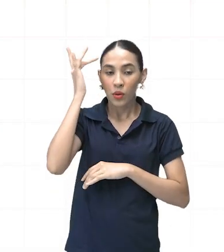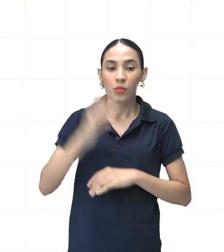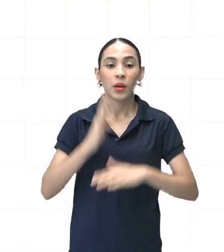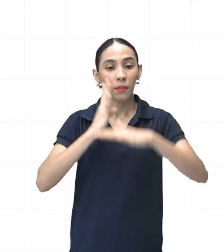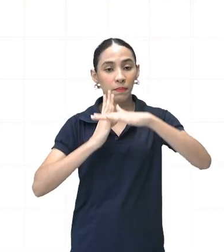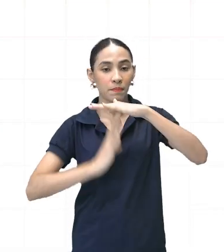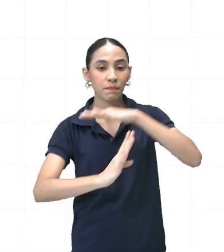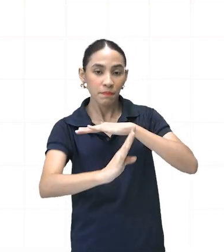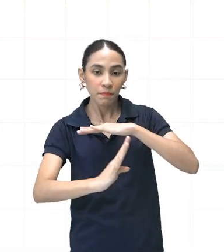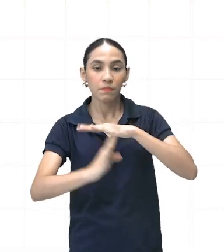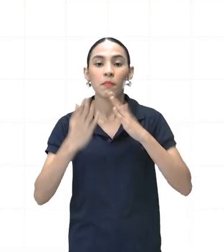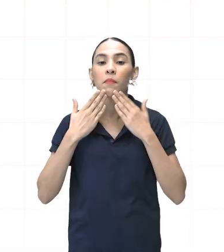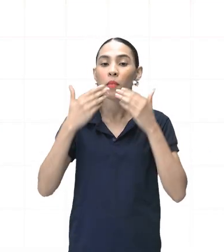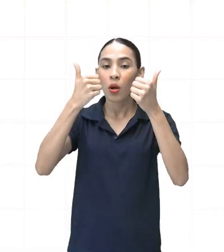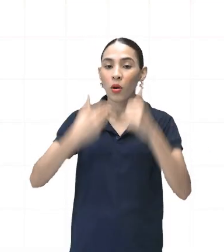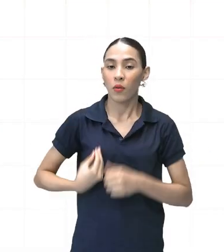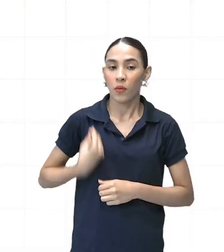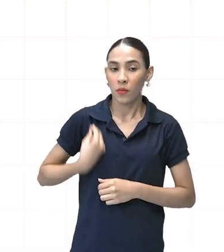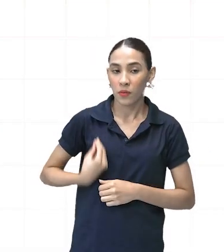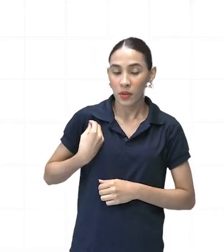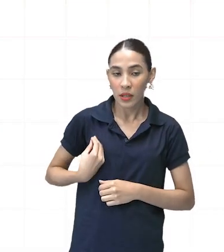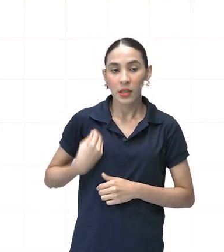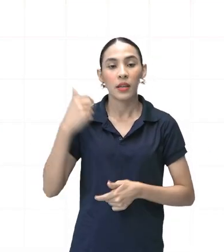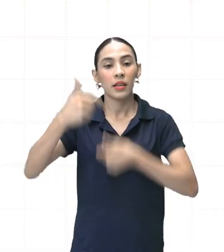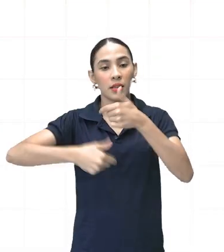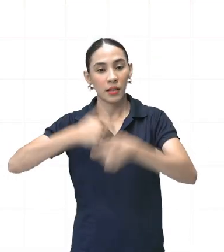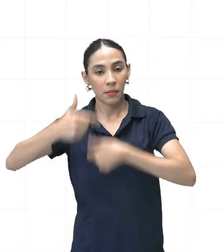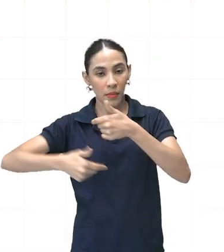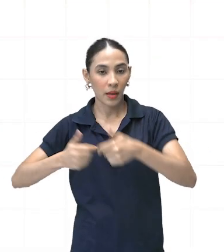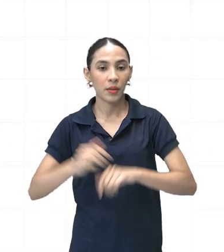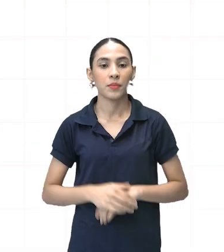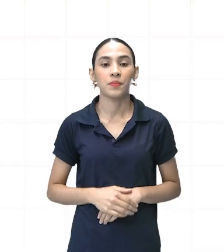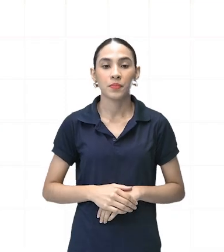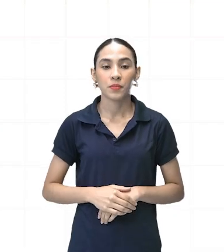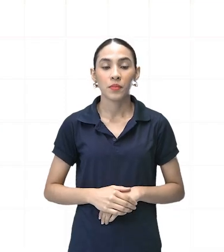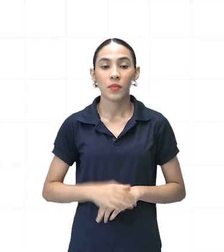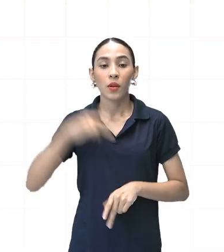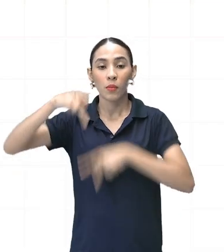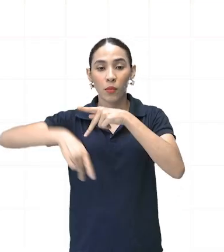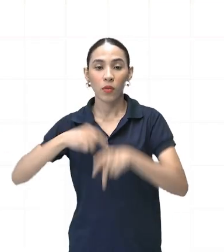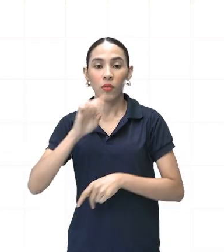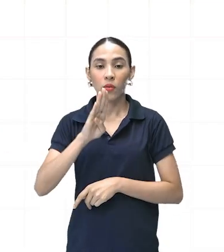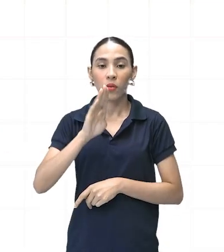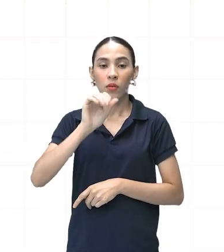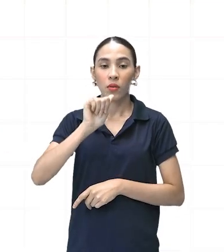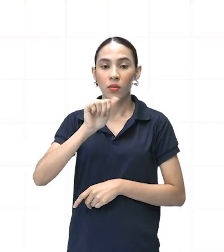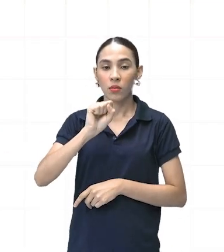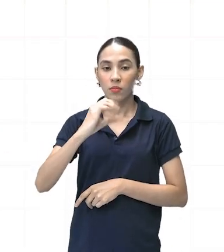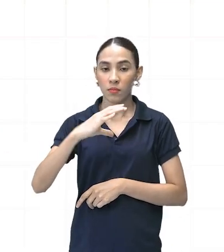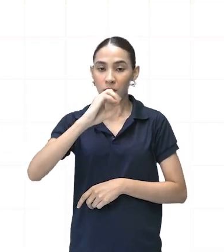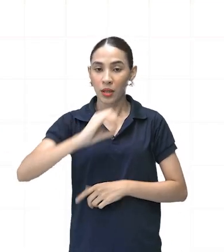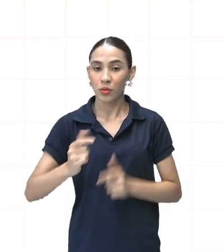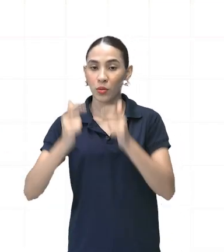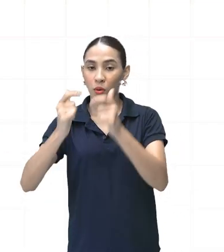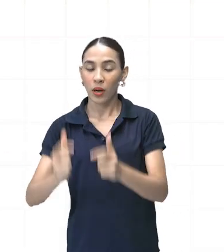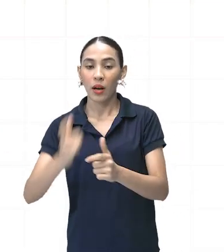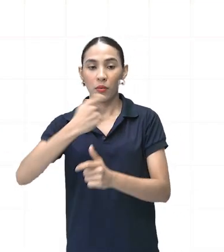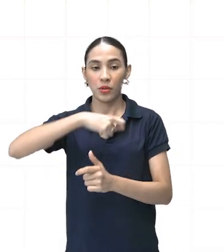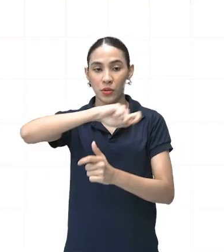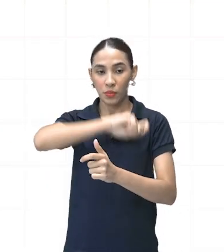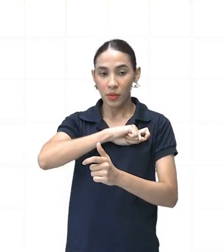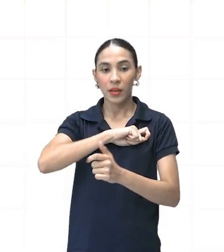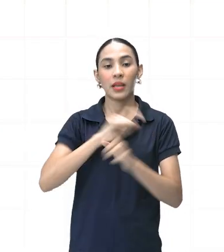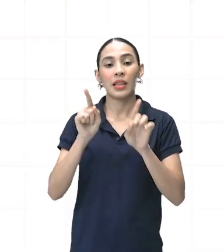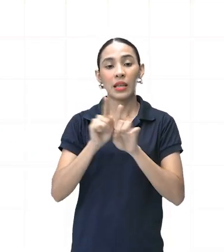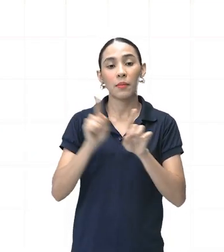refugiados, migrações por melhores condições de vida e por trabalho. Povo basco, localizado na